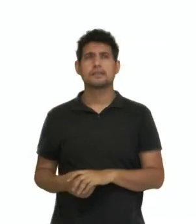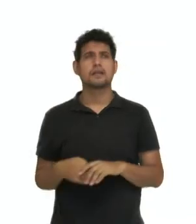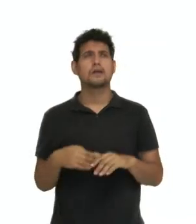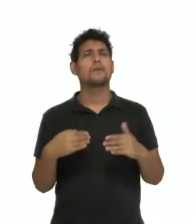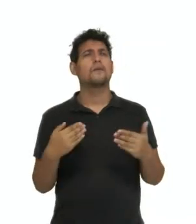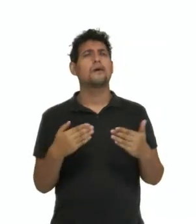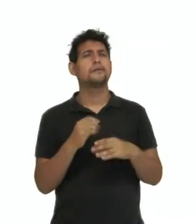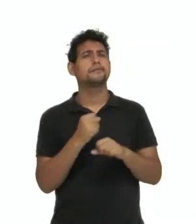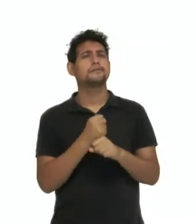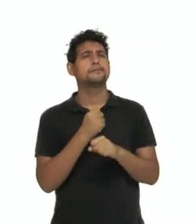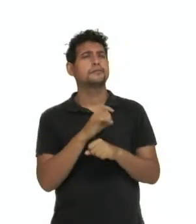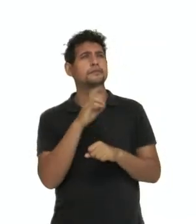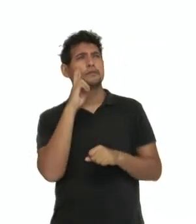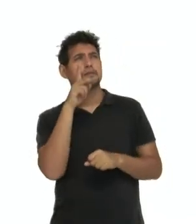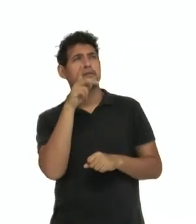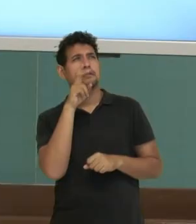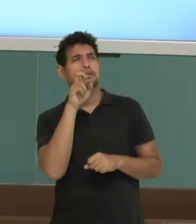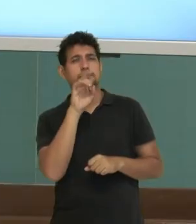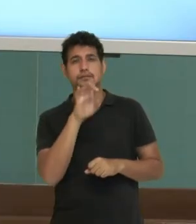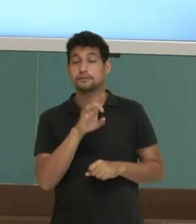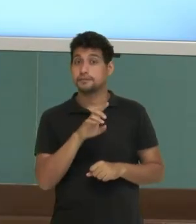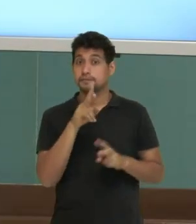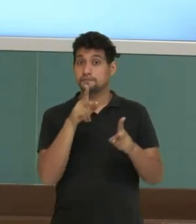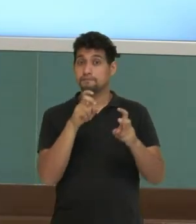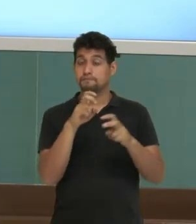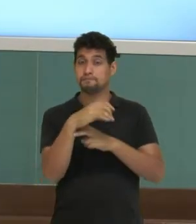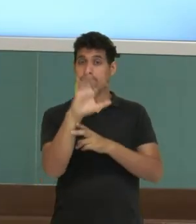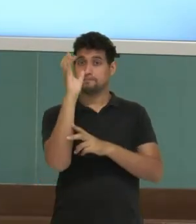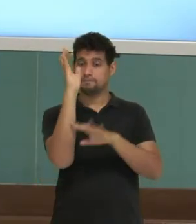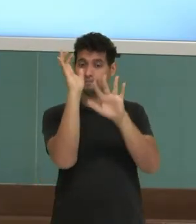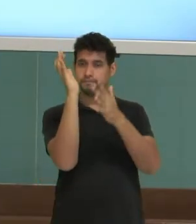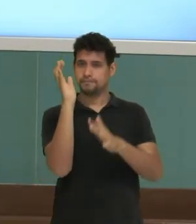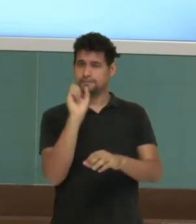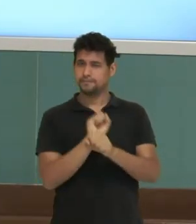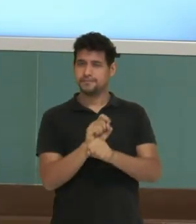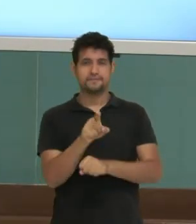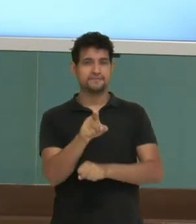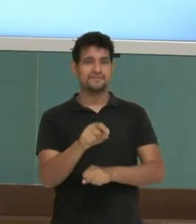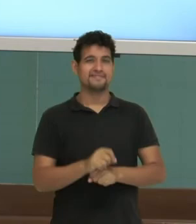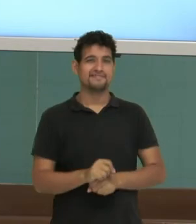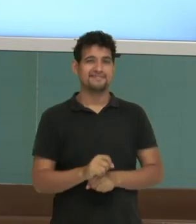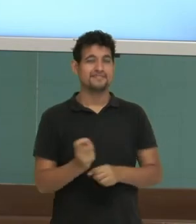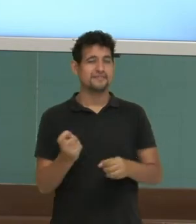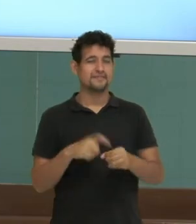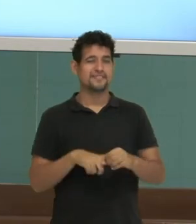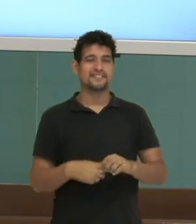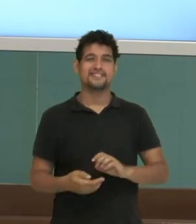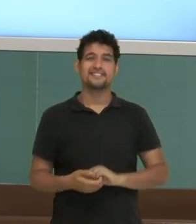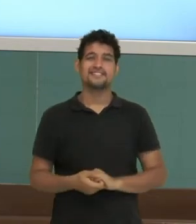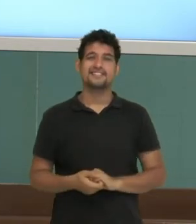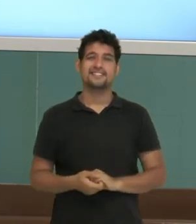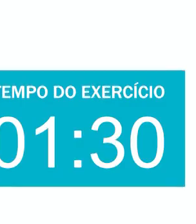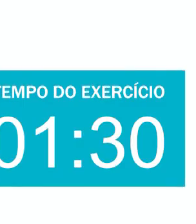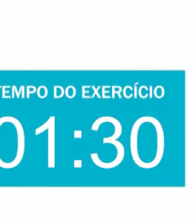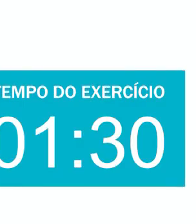ano só olhando as imagens? Reparem nas folhagens. Eu vou dar um tempinho para vocês e eu já retorno.